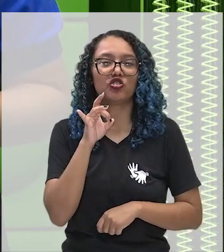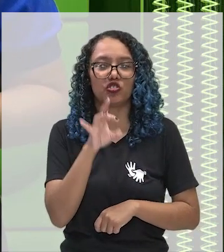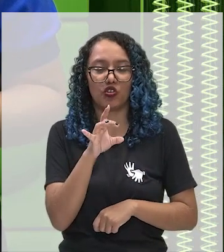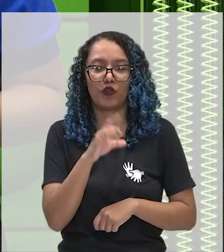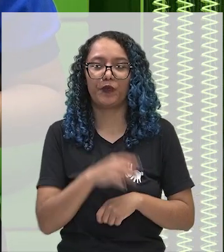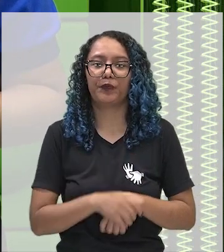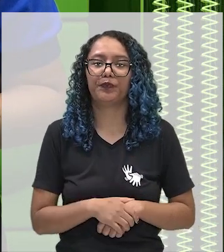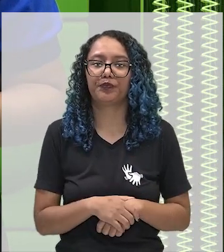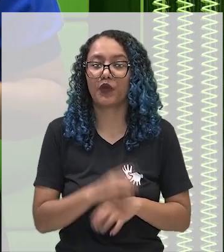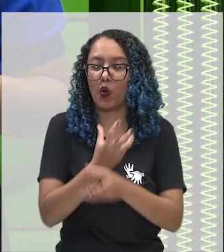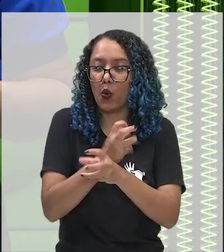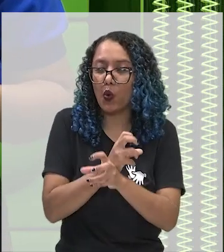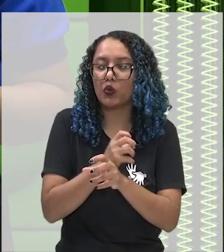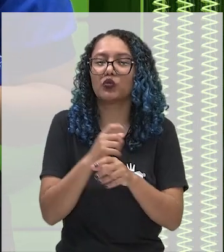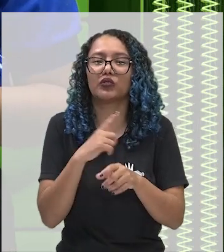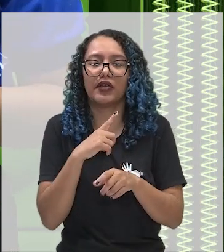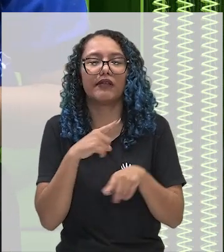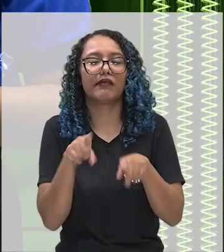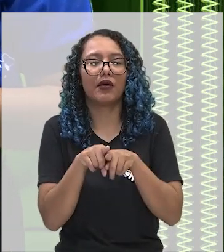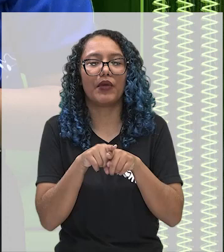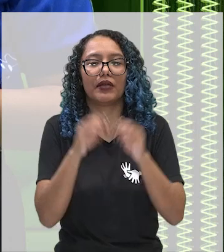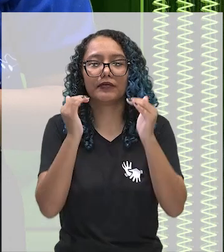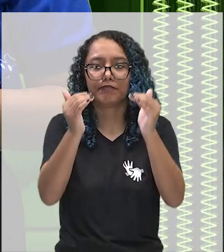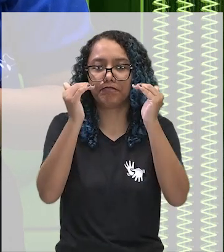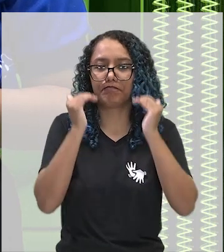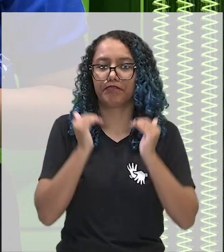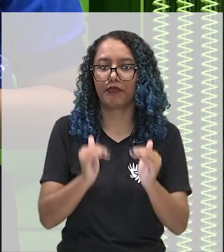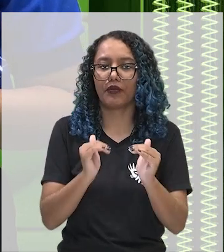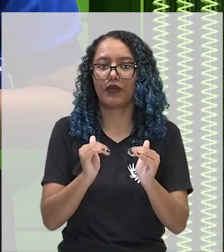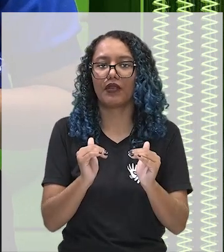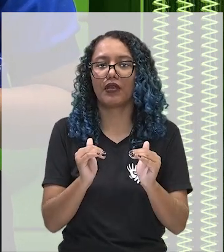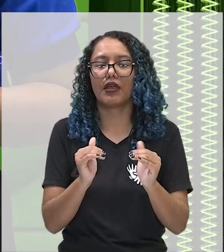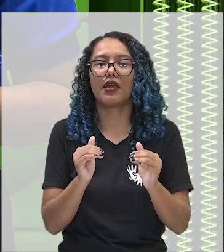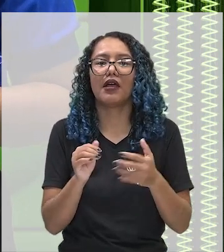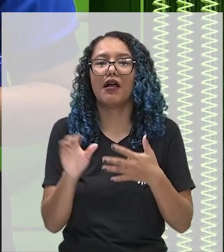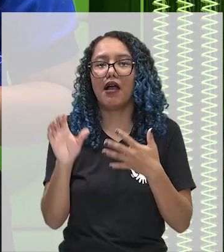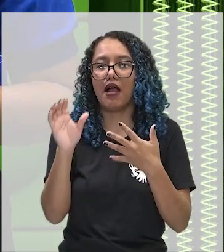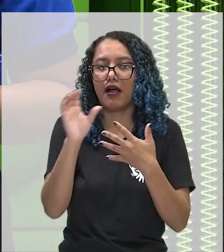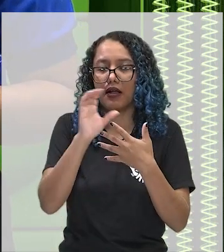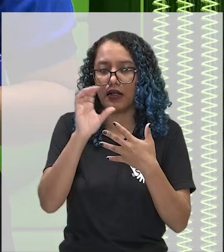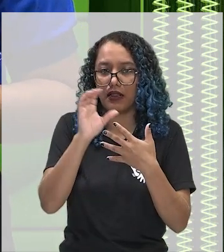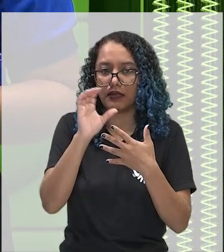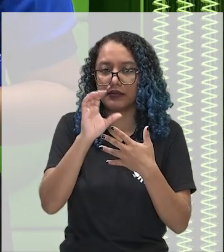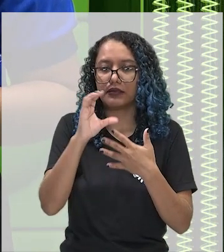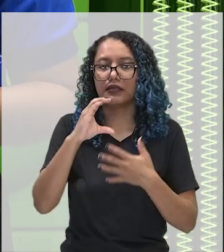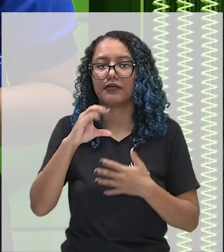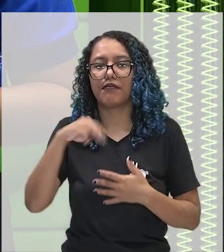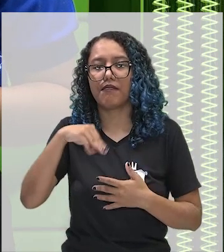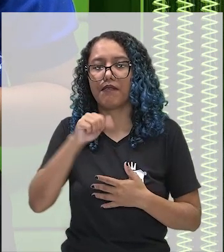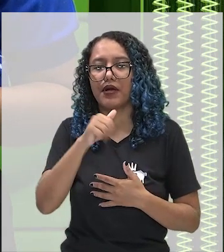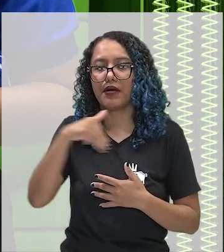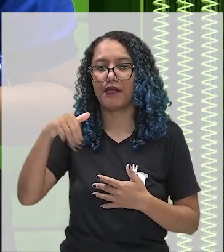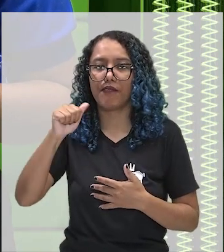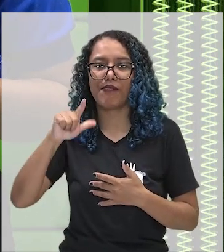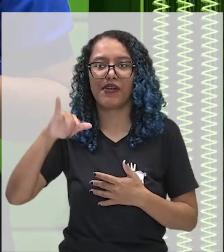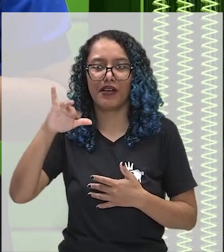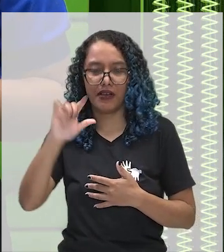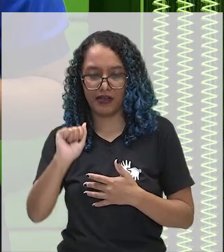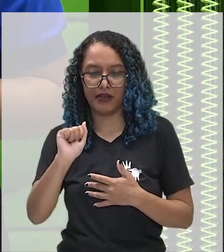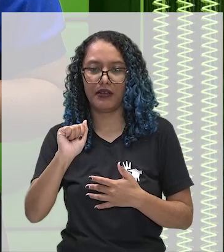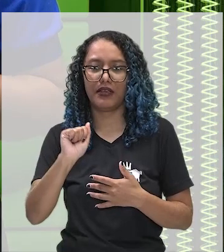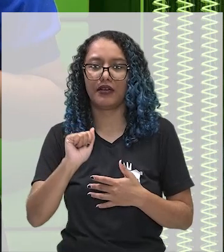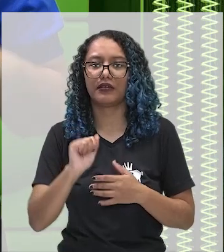que possuem ossos. Se a gente desce um pouquinho mais, a gente vê ali a classe mamália. Essa classe corresponde aí